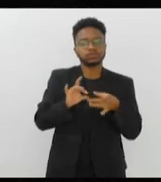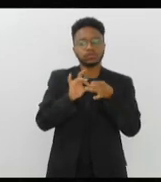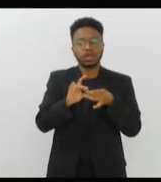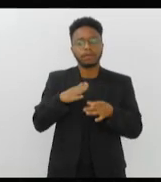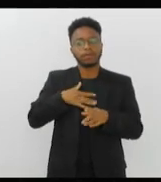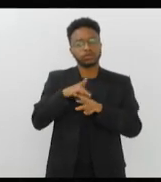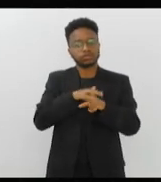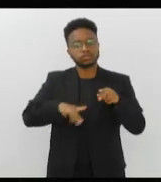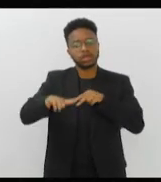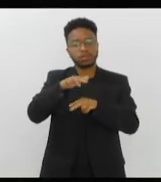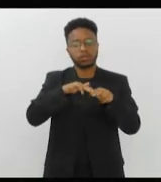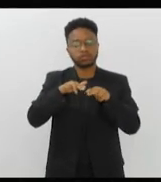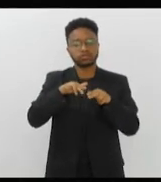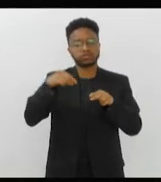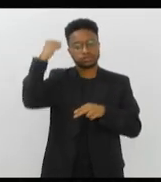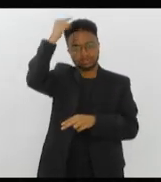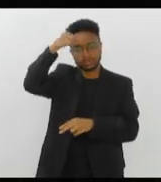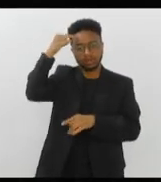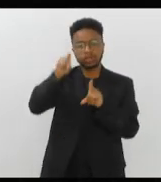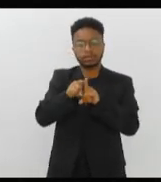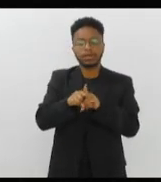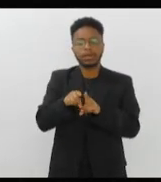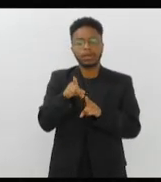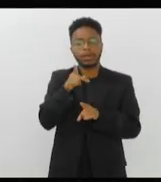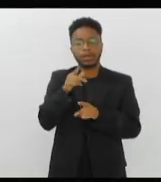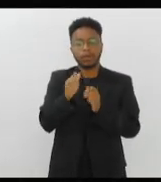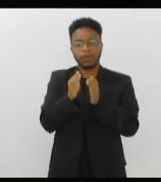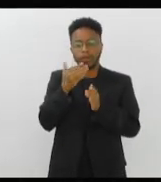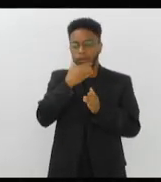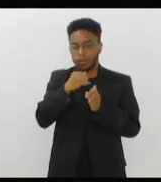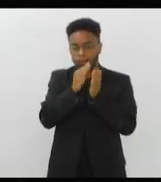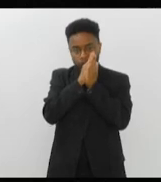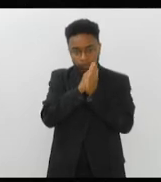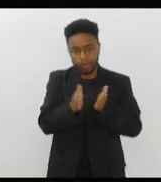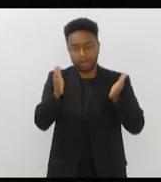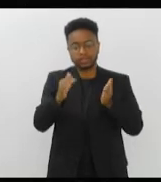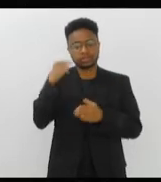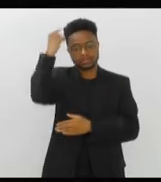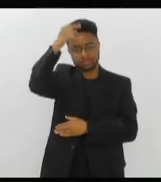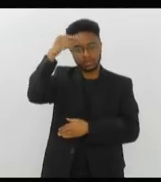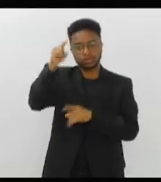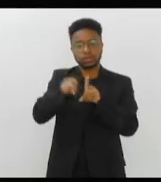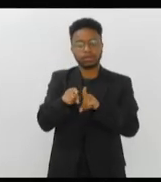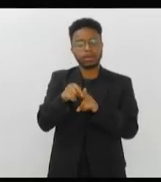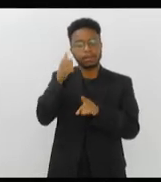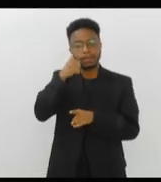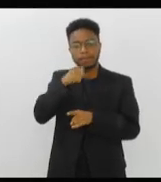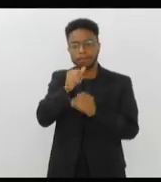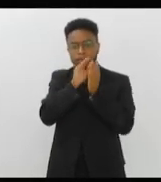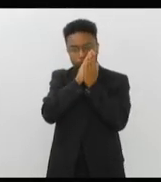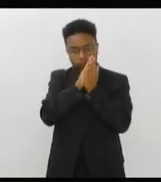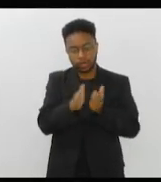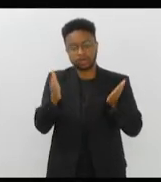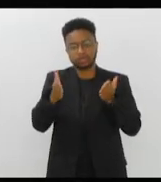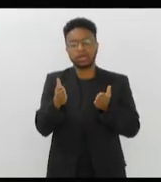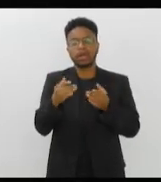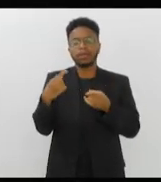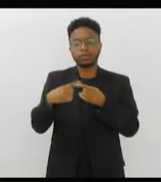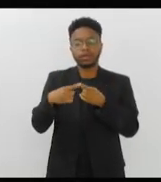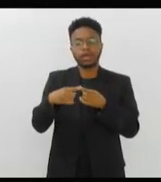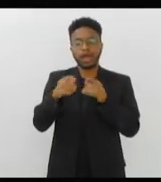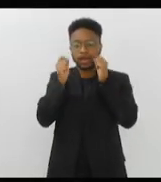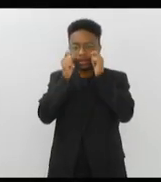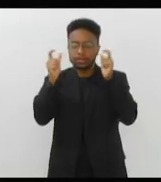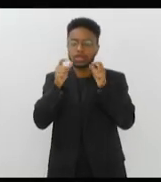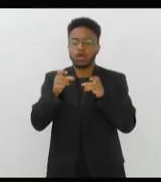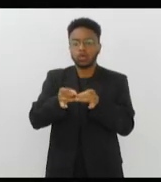minhas irmãs do santo. Meu pai e minha mãe de santo, meu pai acabou de aparecer ali no vídeo, meu pai de santo, Delmo, que me despertaram para Oxóssi e Oxum, para